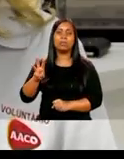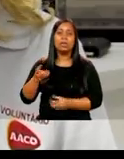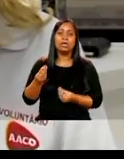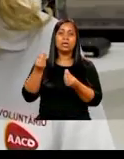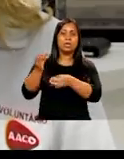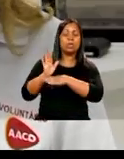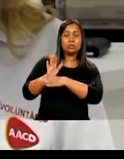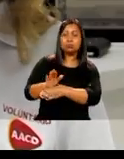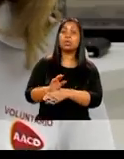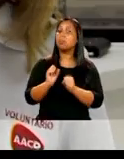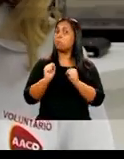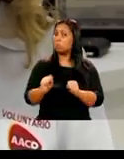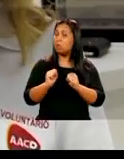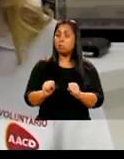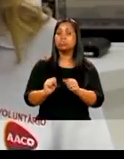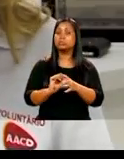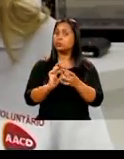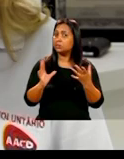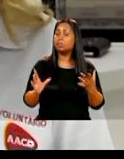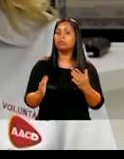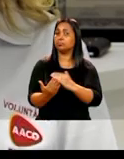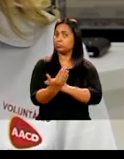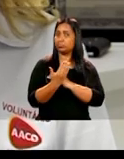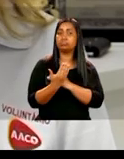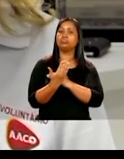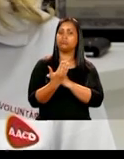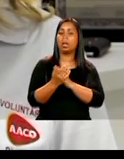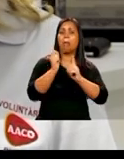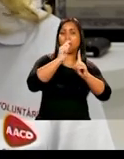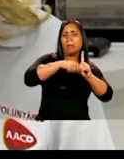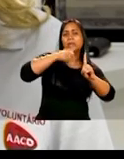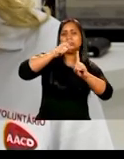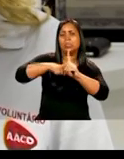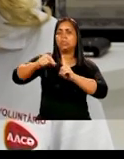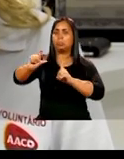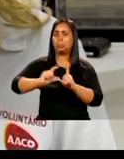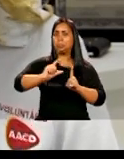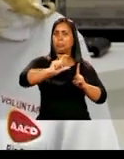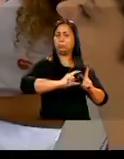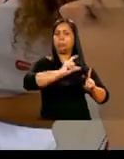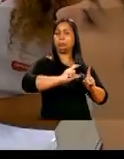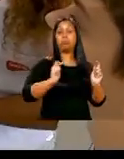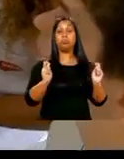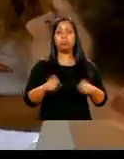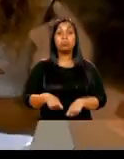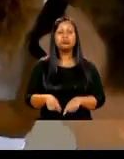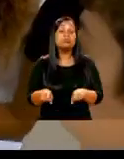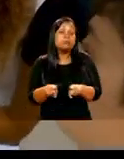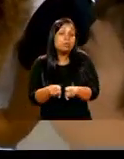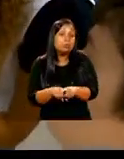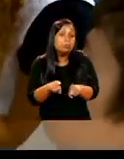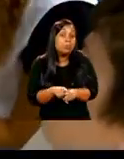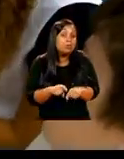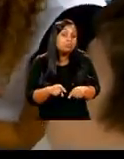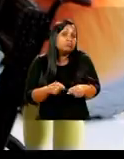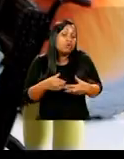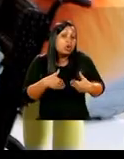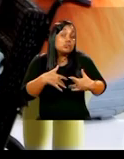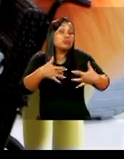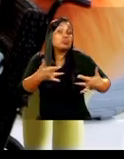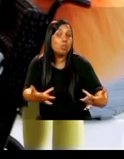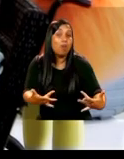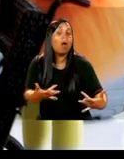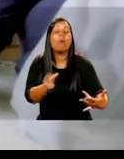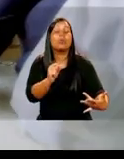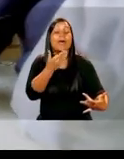fazer a sua doação. Você pode ser um mantenedor, aquele que colabora mensalmente conosco. Ou você pode doar aquilo que